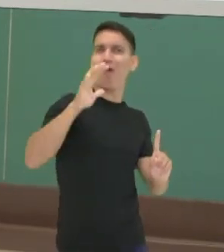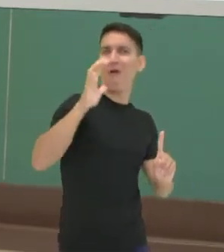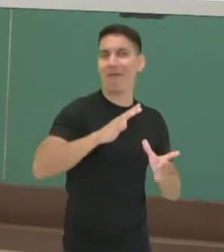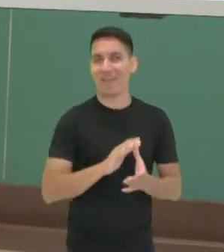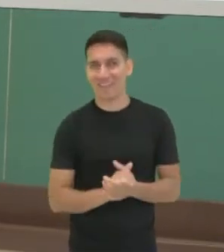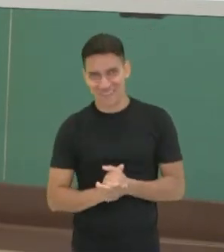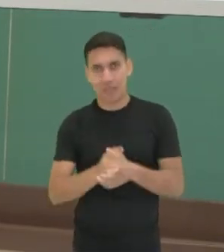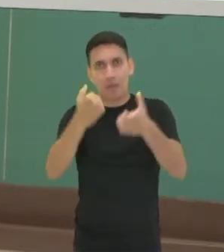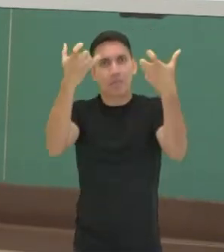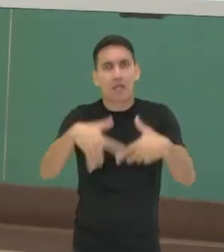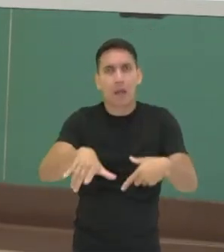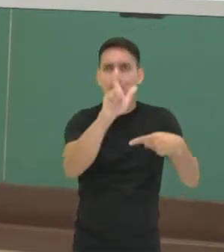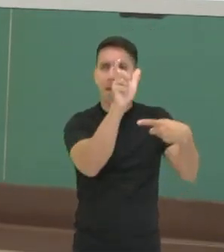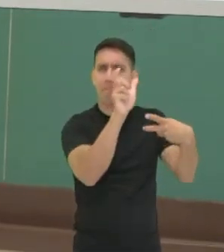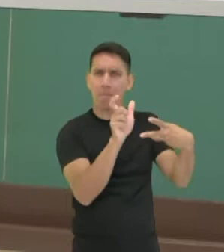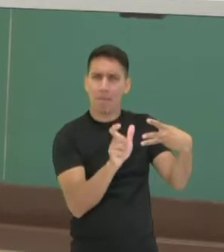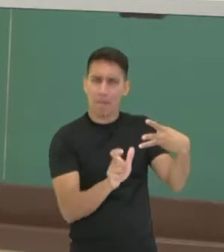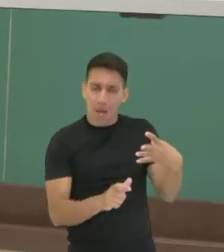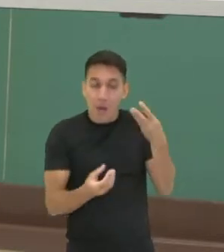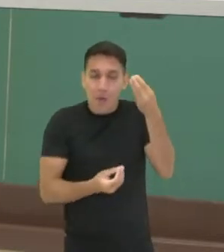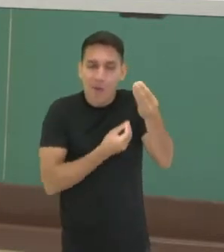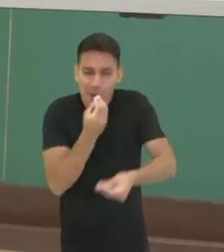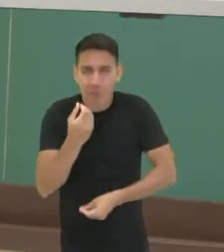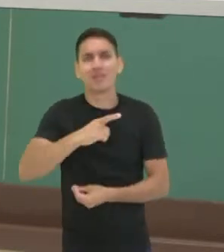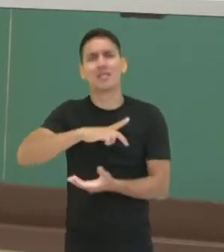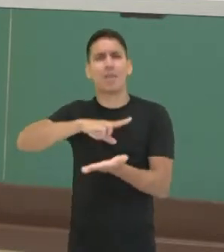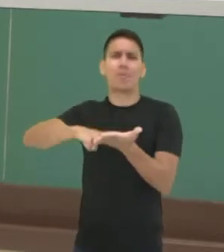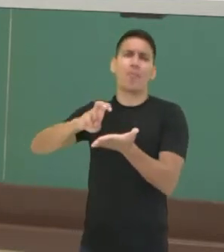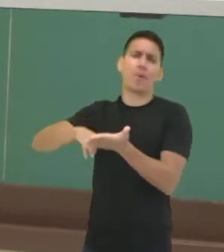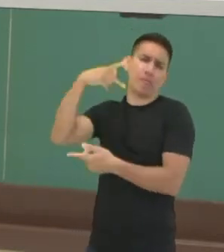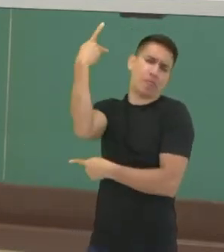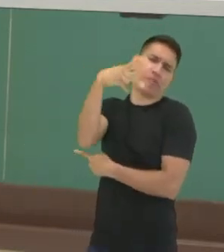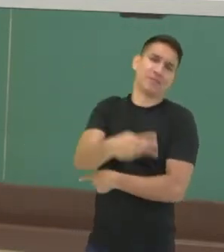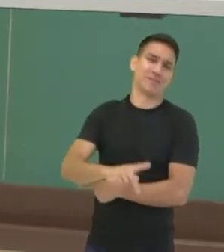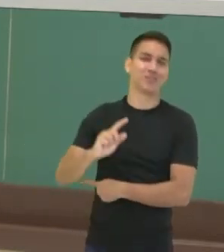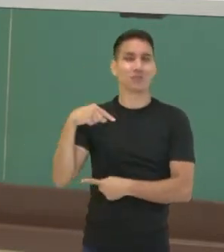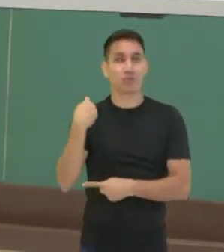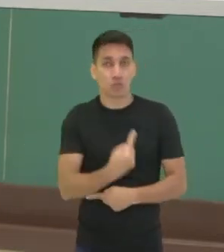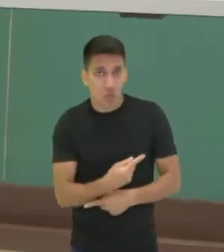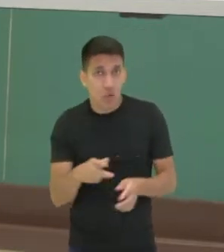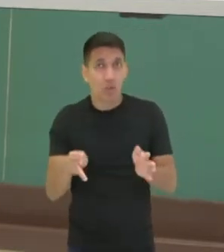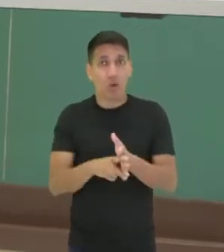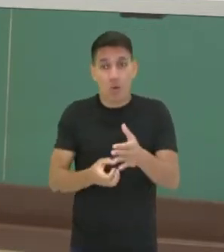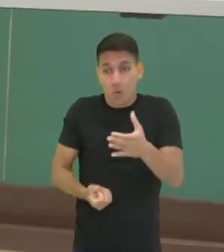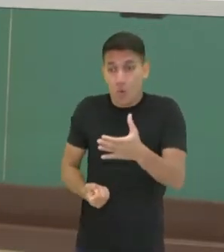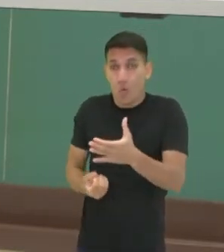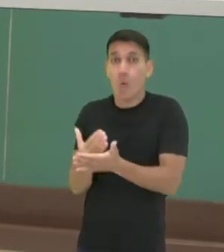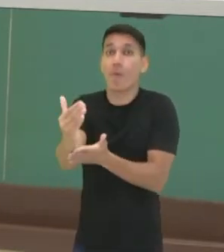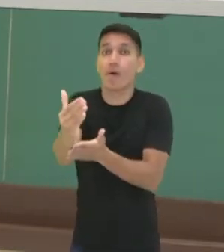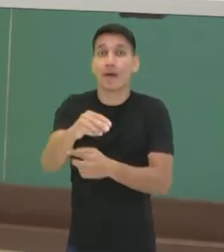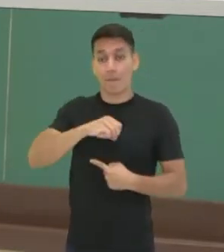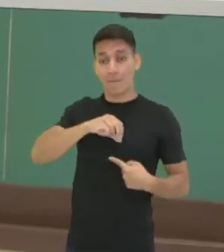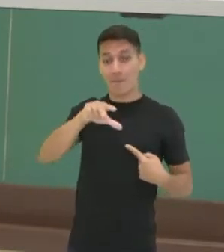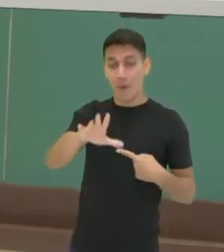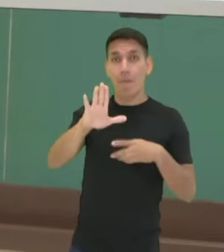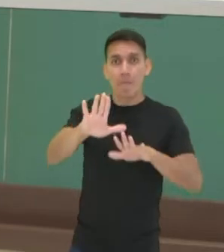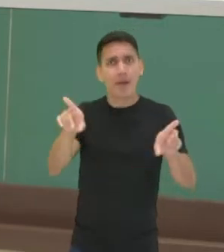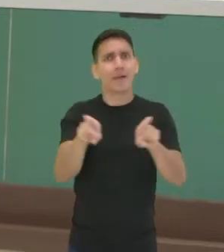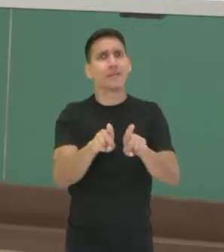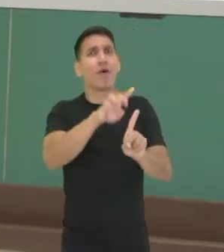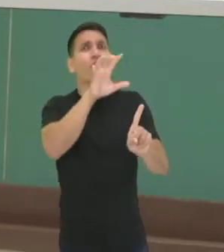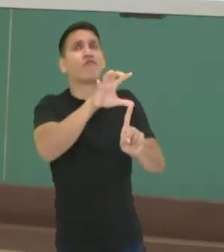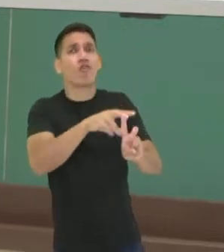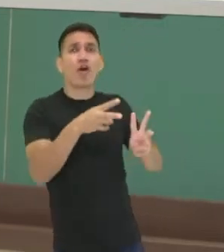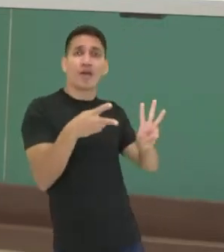são muitas as palavras do vocabulário brasileiro, que tem origem portuguesa, mas que tem influências tanto indígena